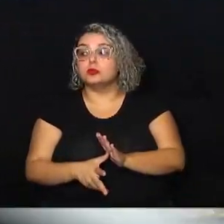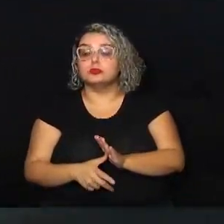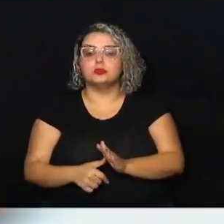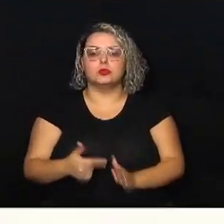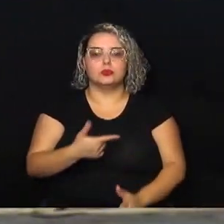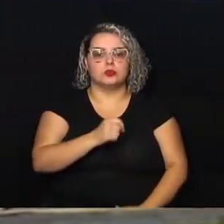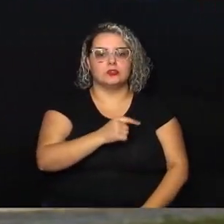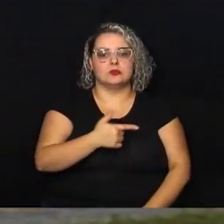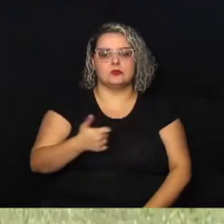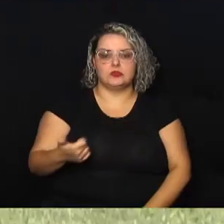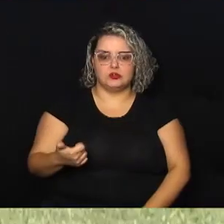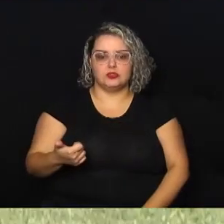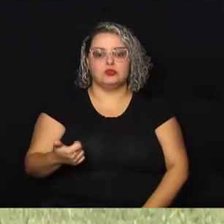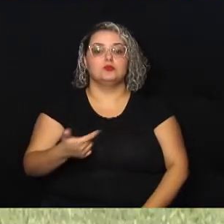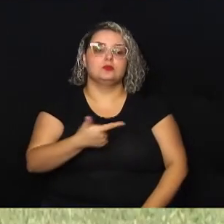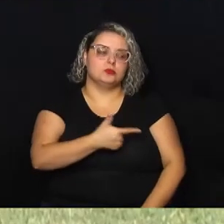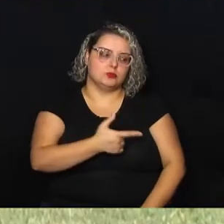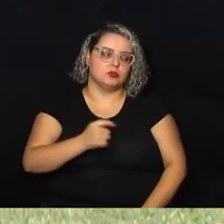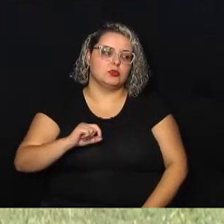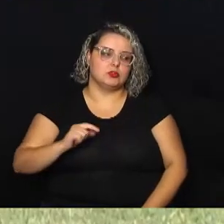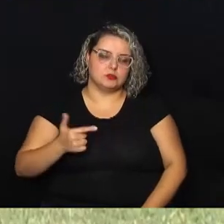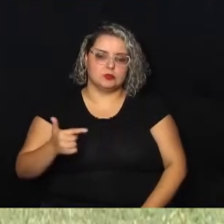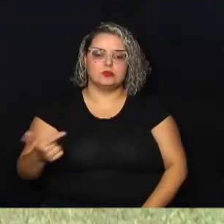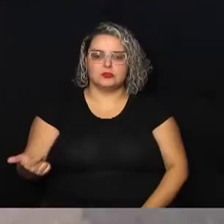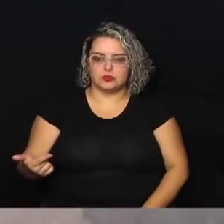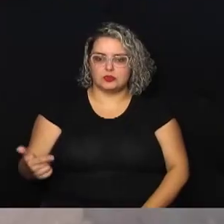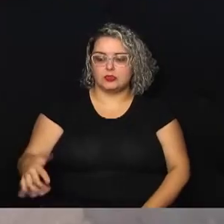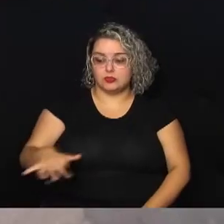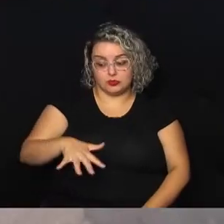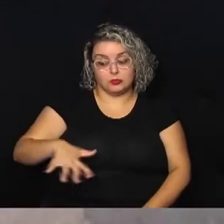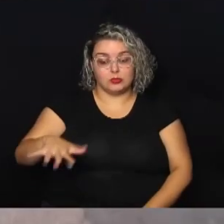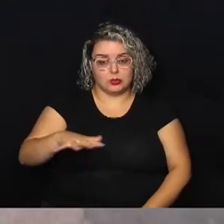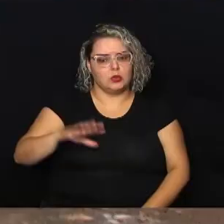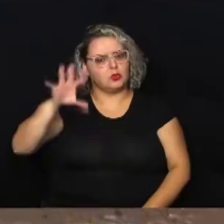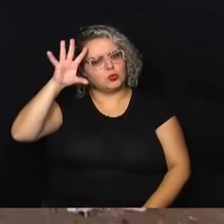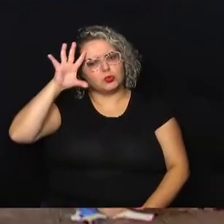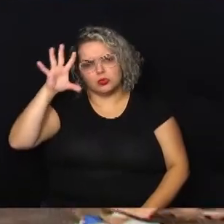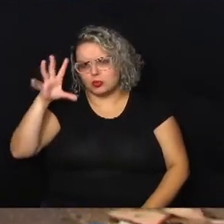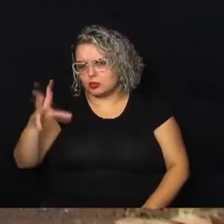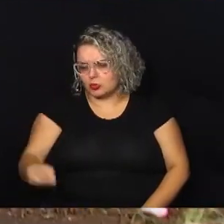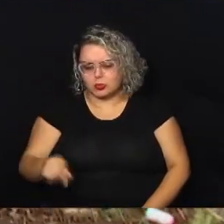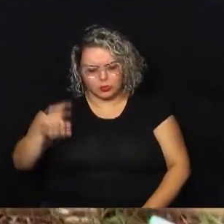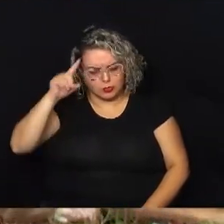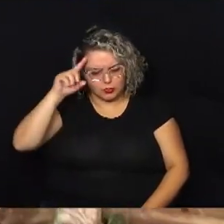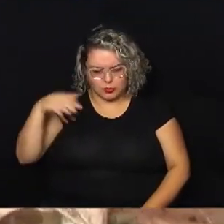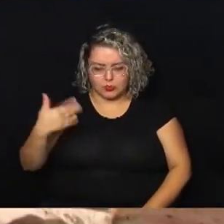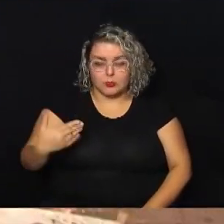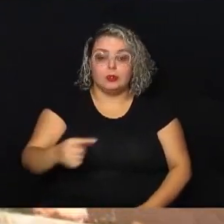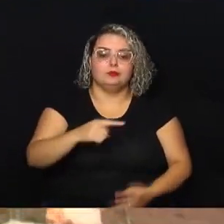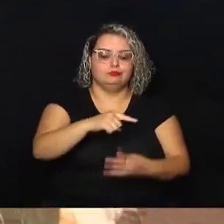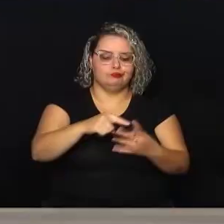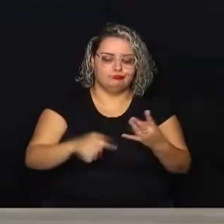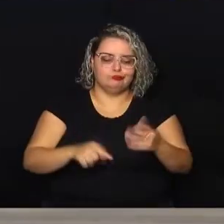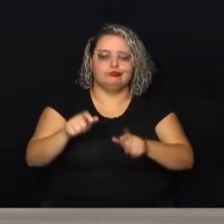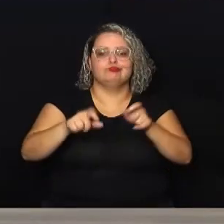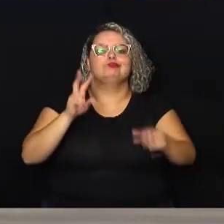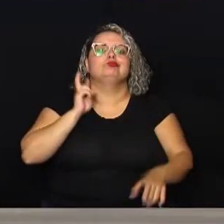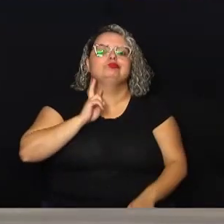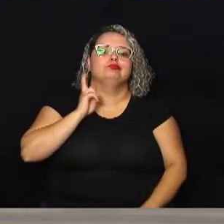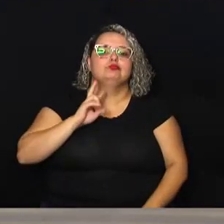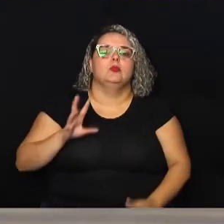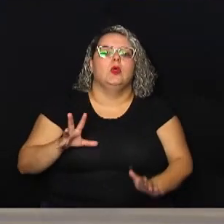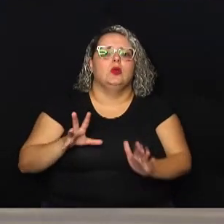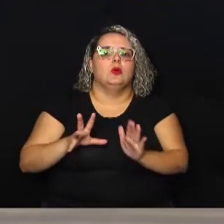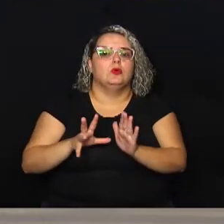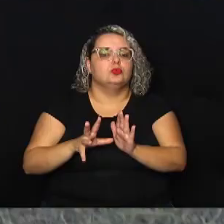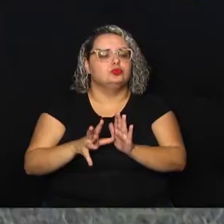e 2022. No ano passado, todos os dias, pelo menos 4 pessoas foram vítimas de furto